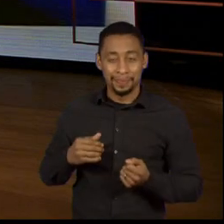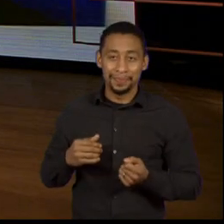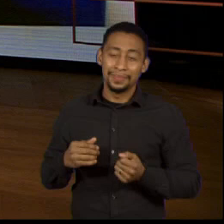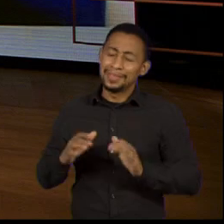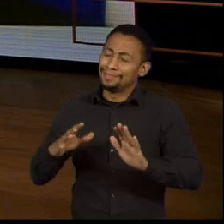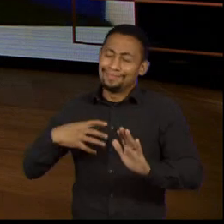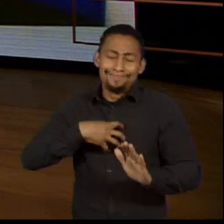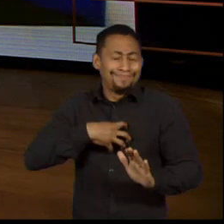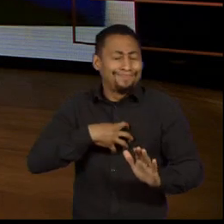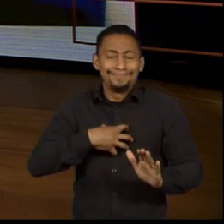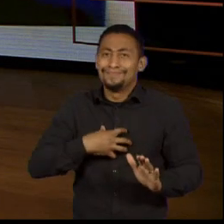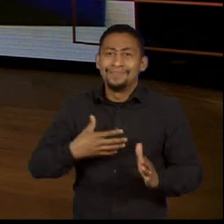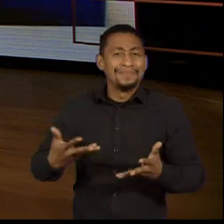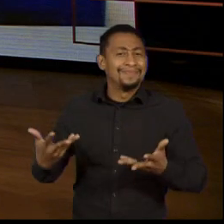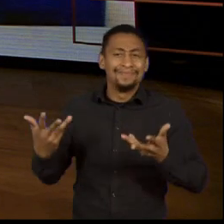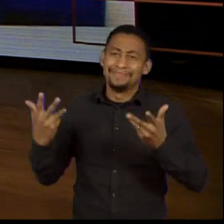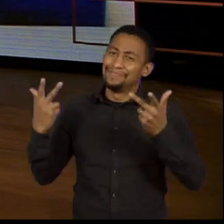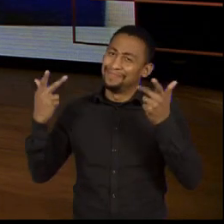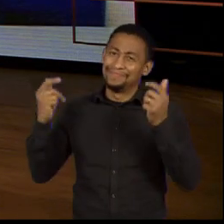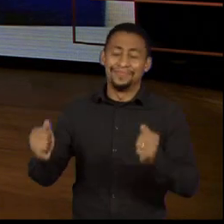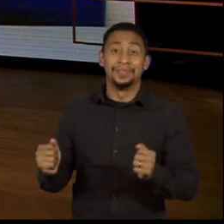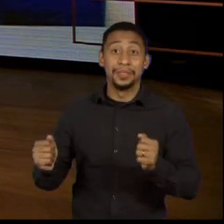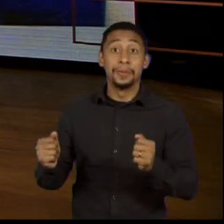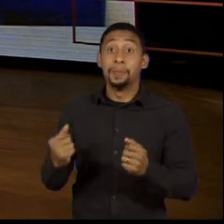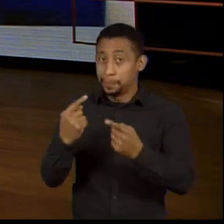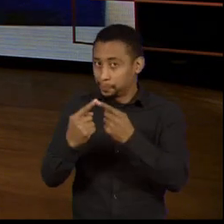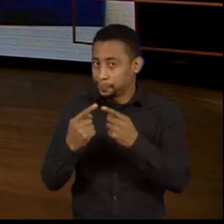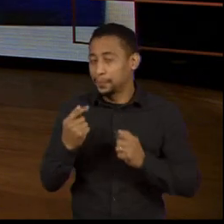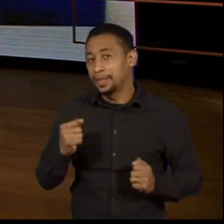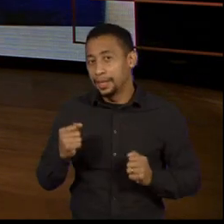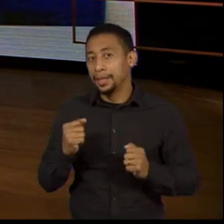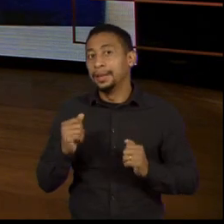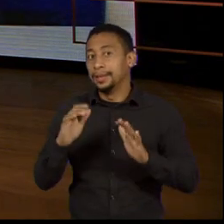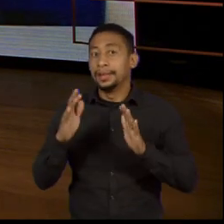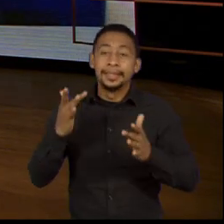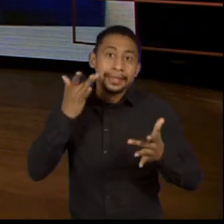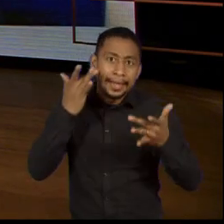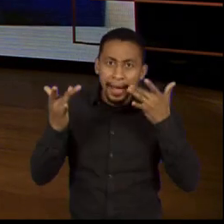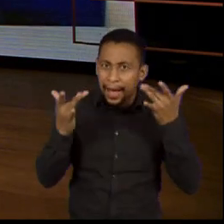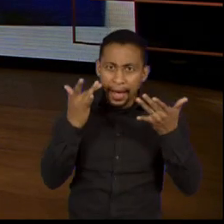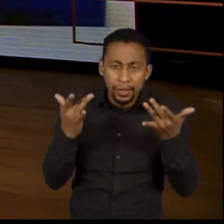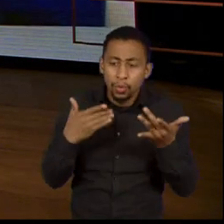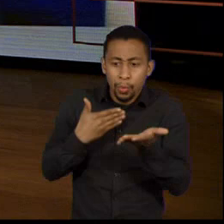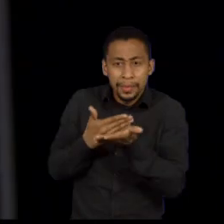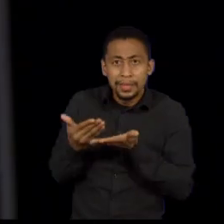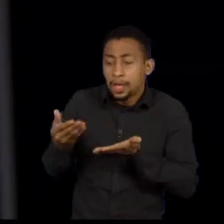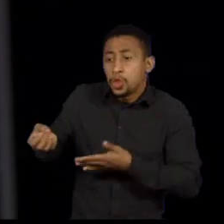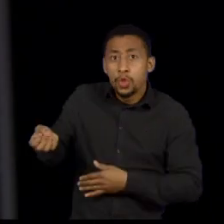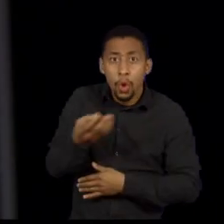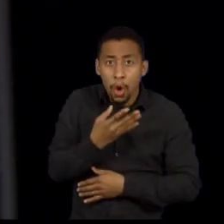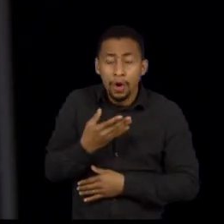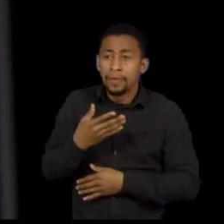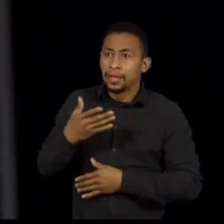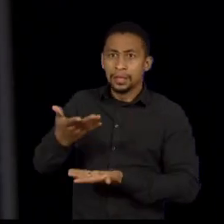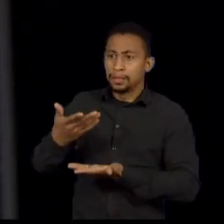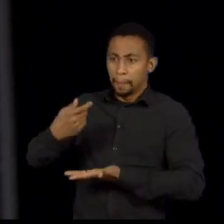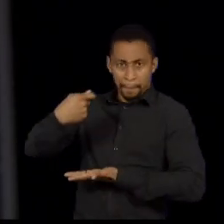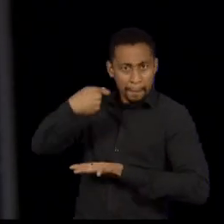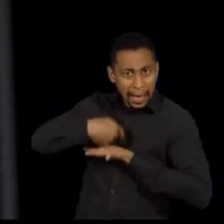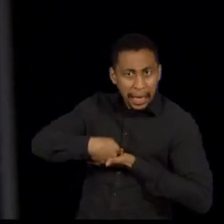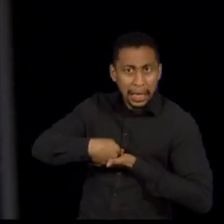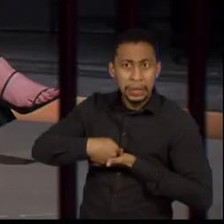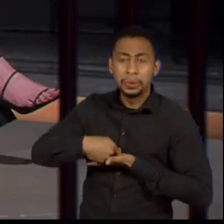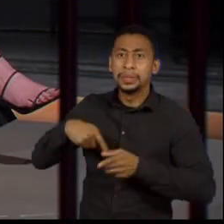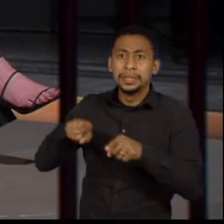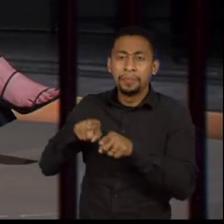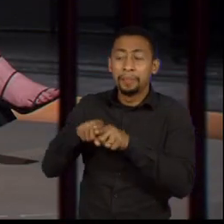foi uma coisa dos deuses, porque fazer teatro recebendo e viajando para a Europa, um lugar que